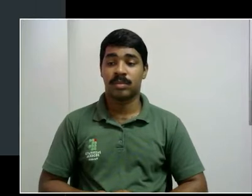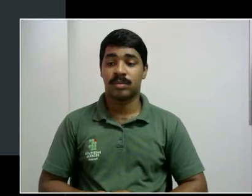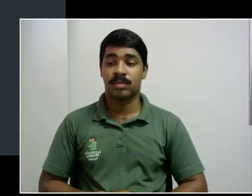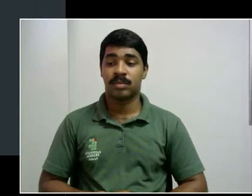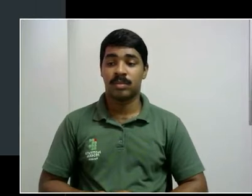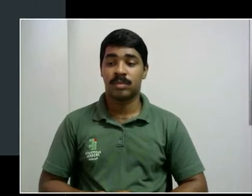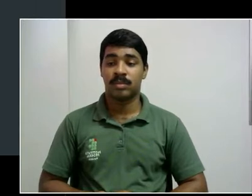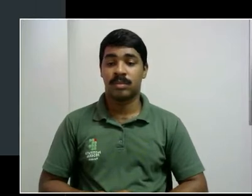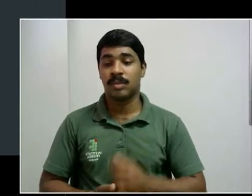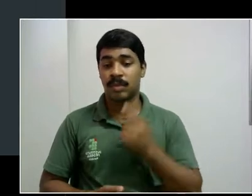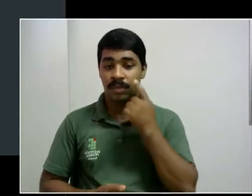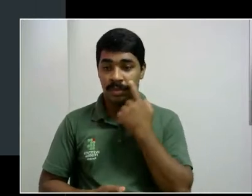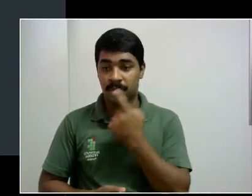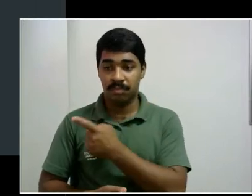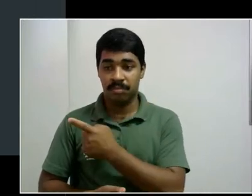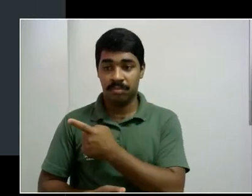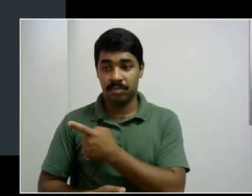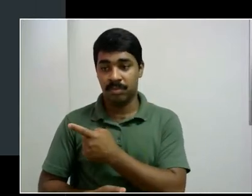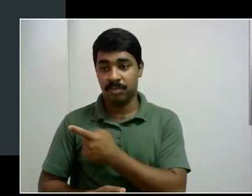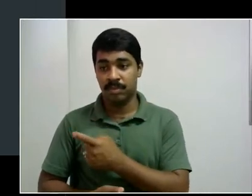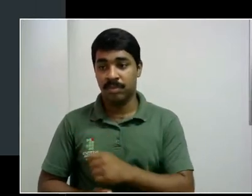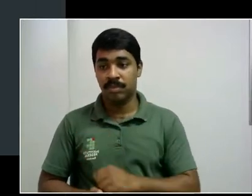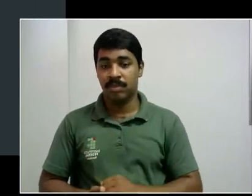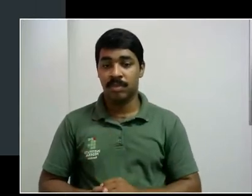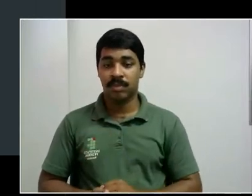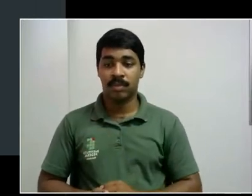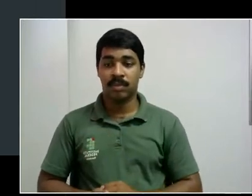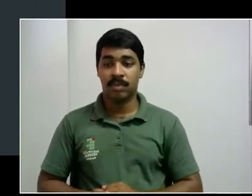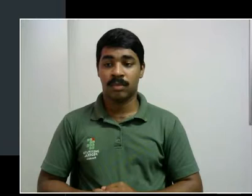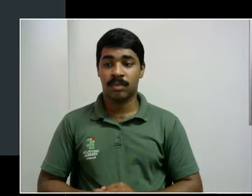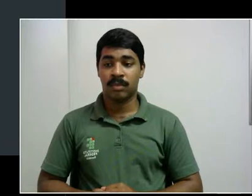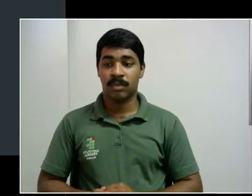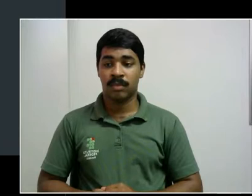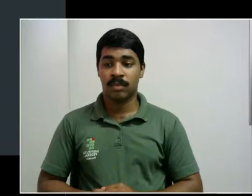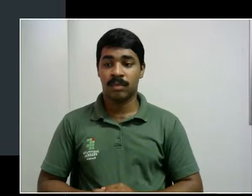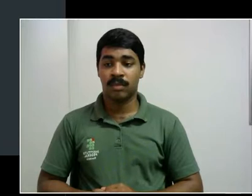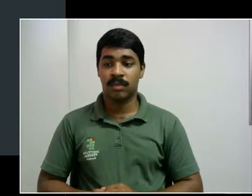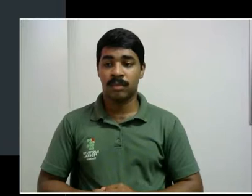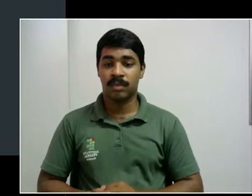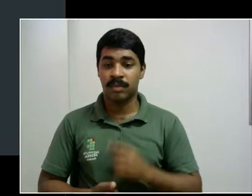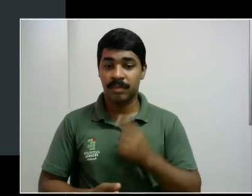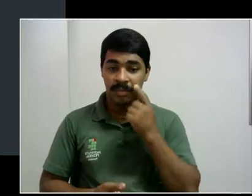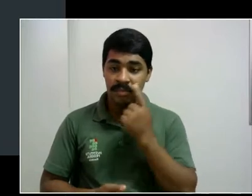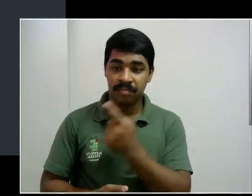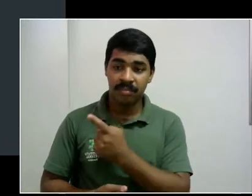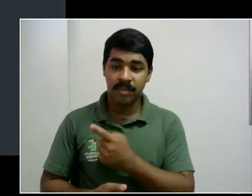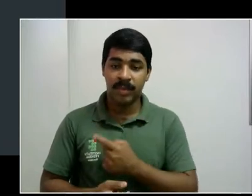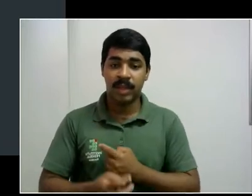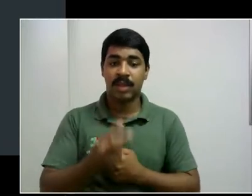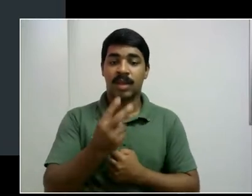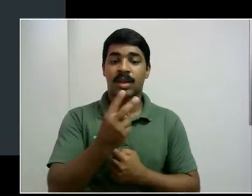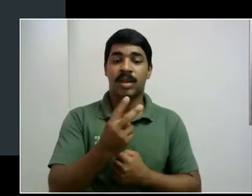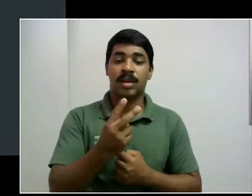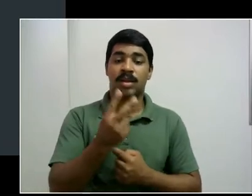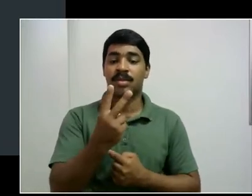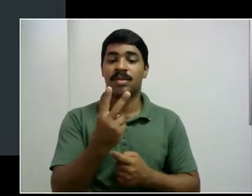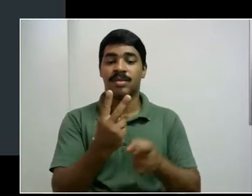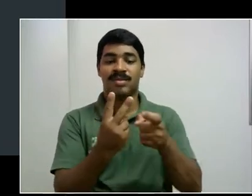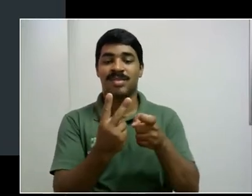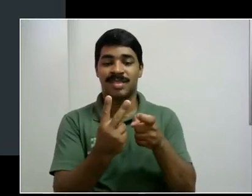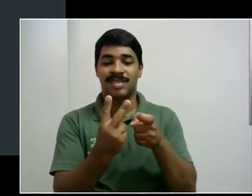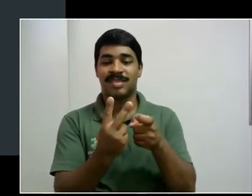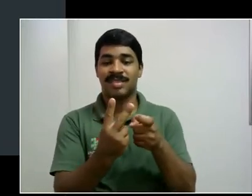mais 2x. Né? Bom, quem é o nosso coeficiente angular? É o 2. Não é o 5,